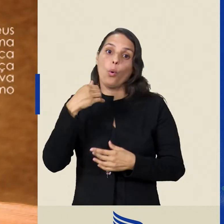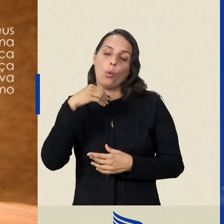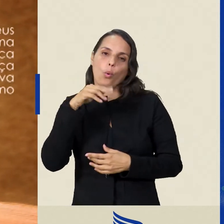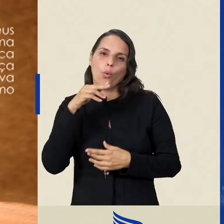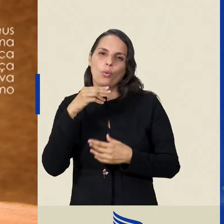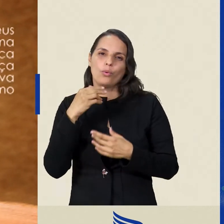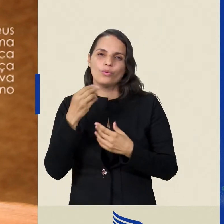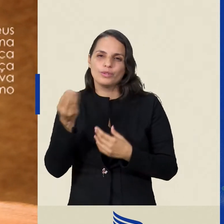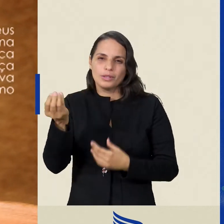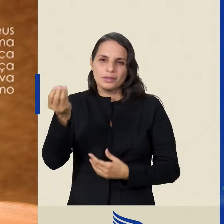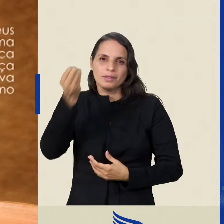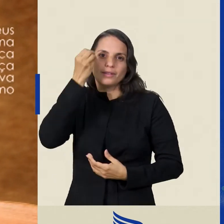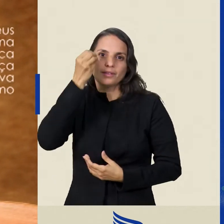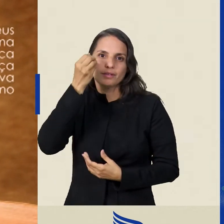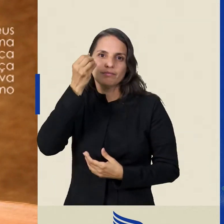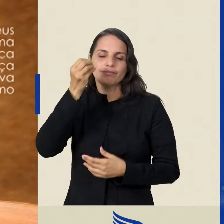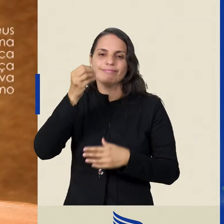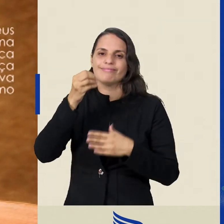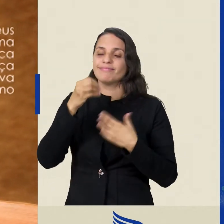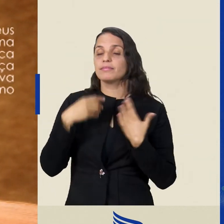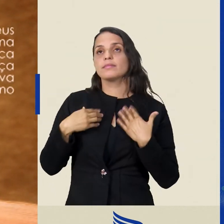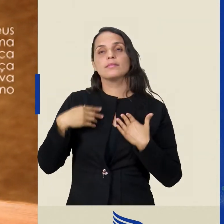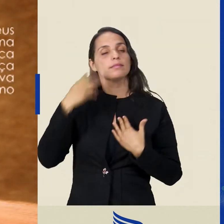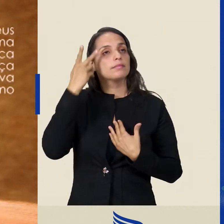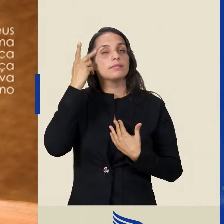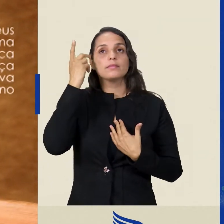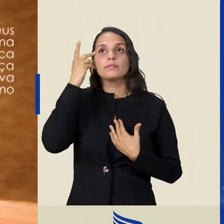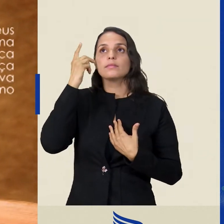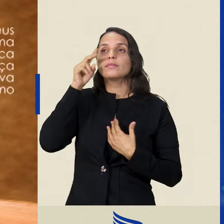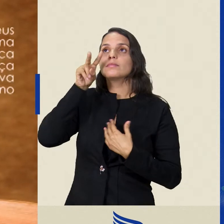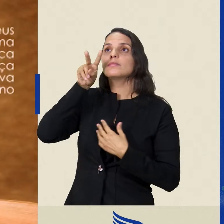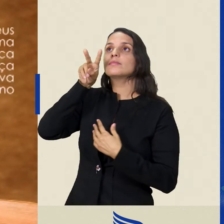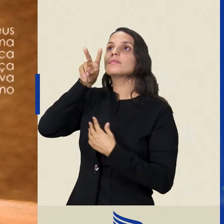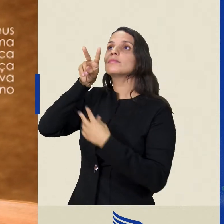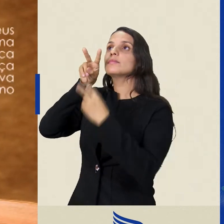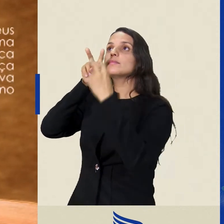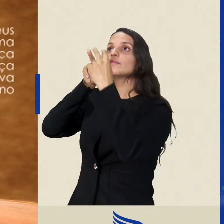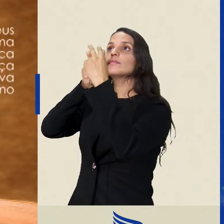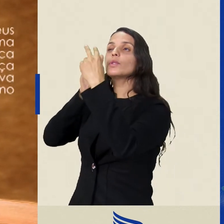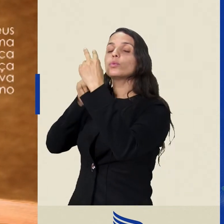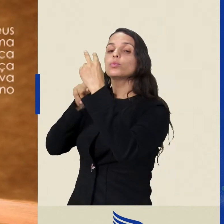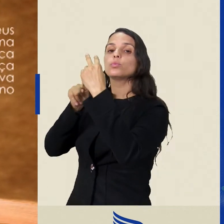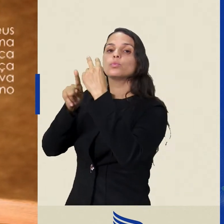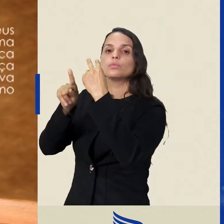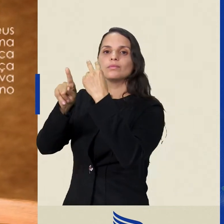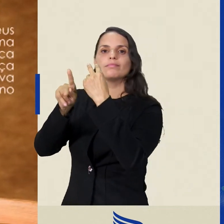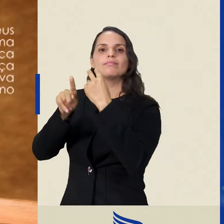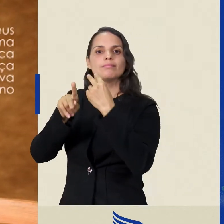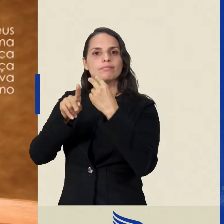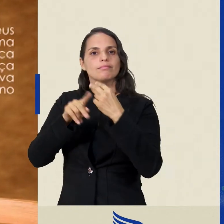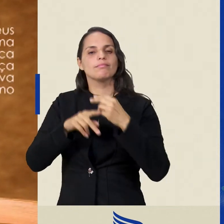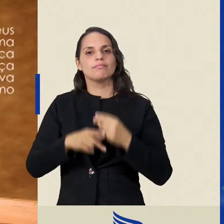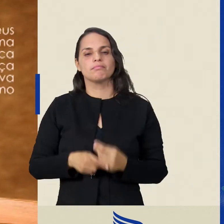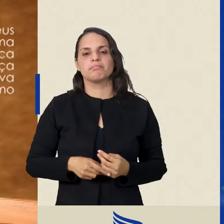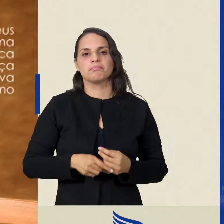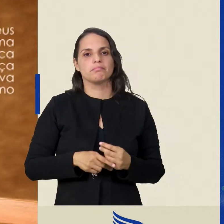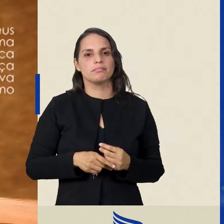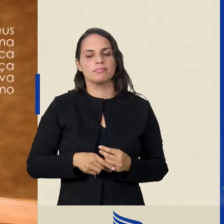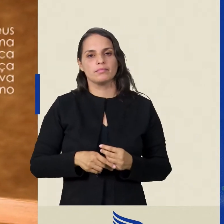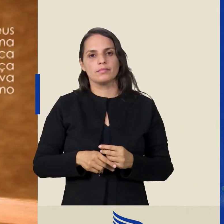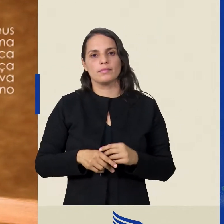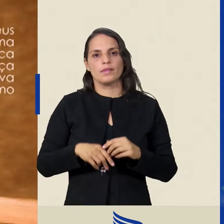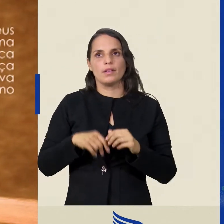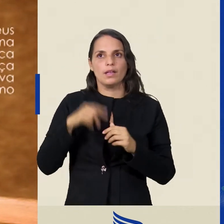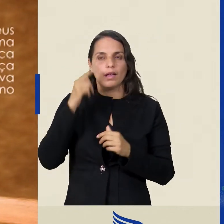se atira alguma coisa dentro deles, sem que haja nunca o